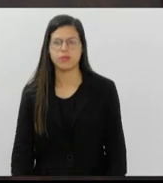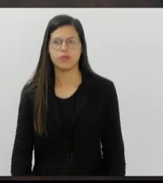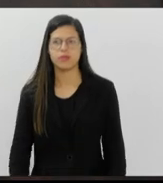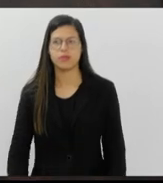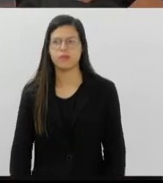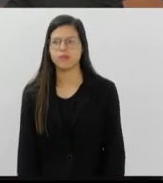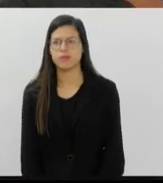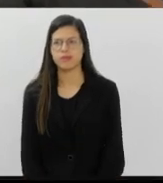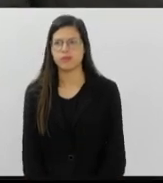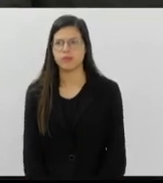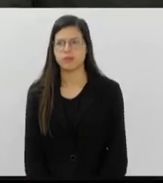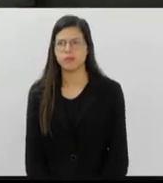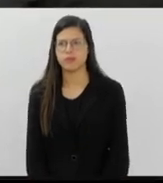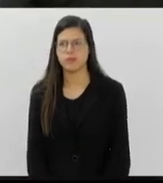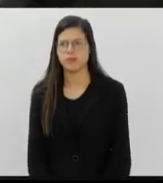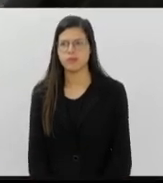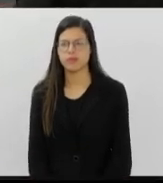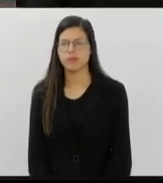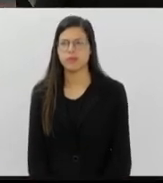brasileiro.